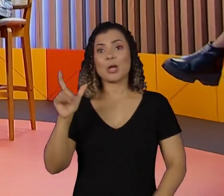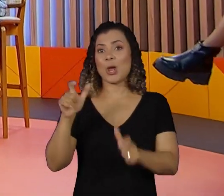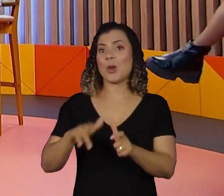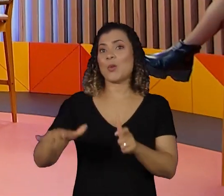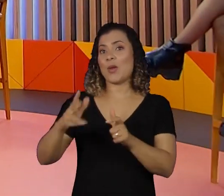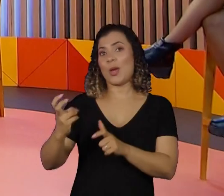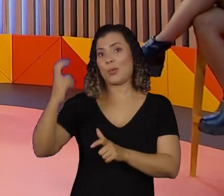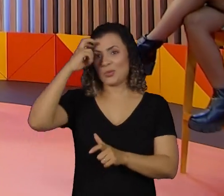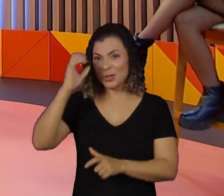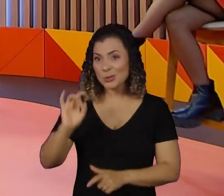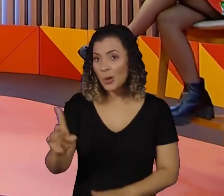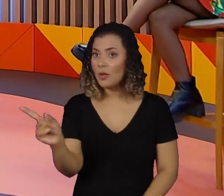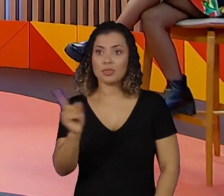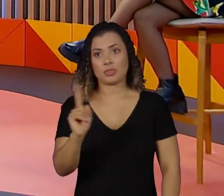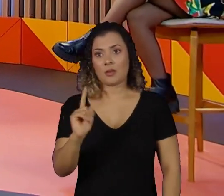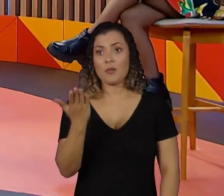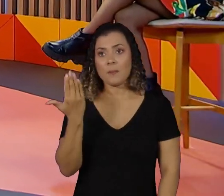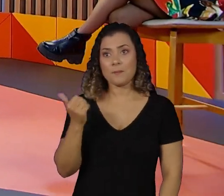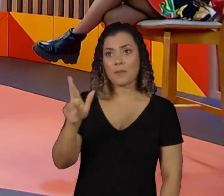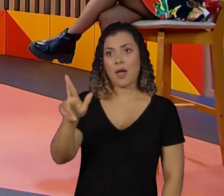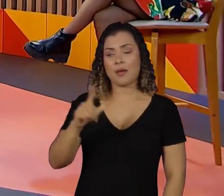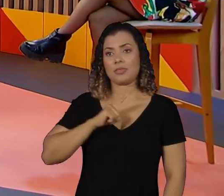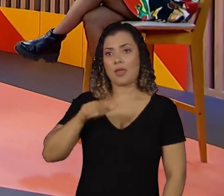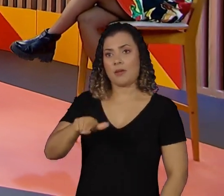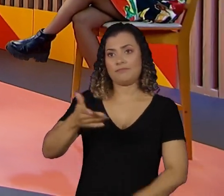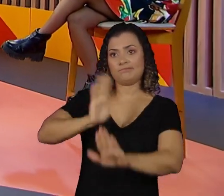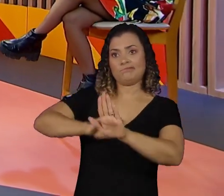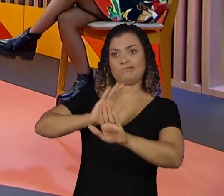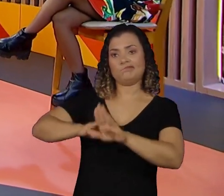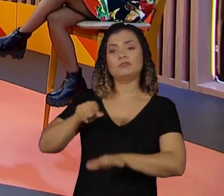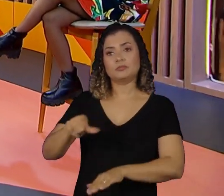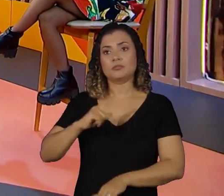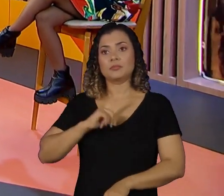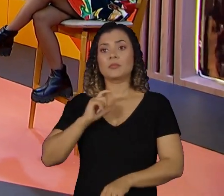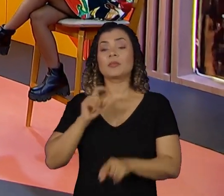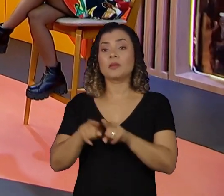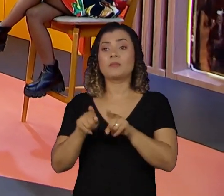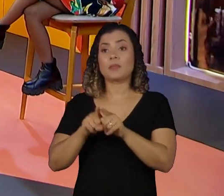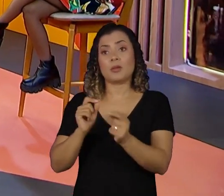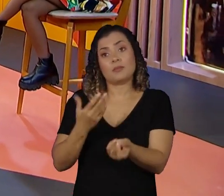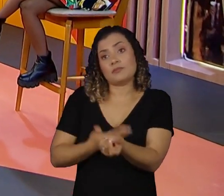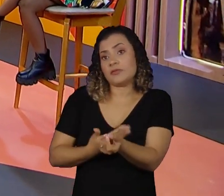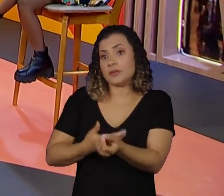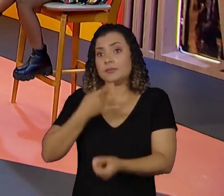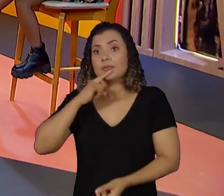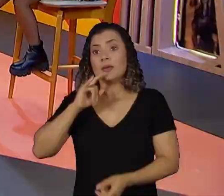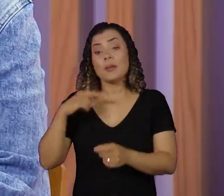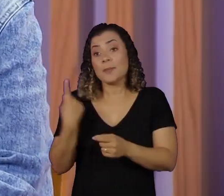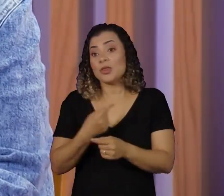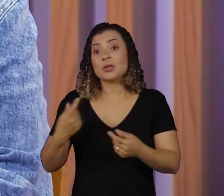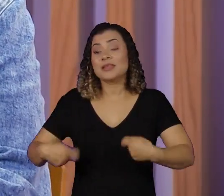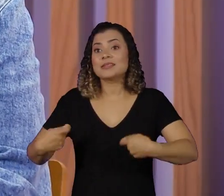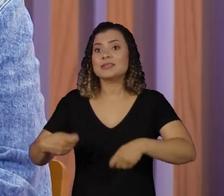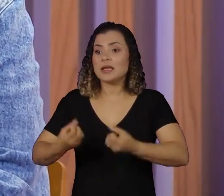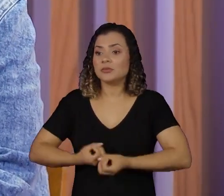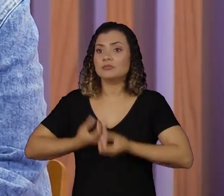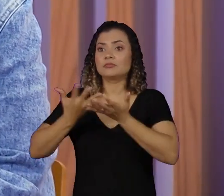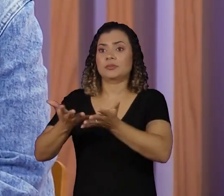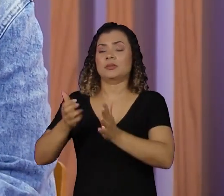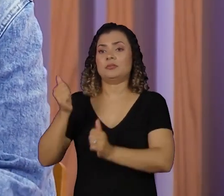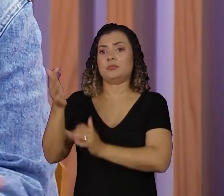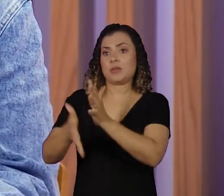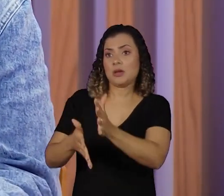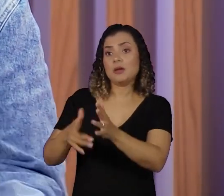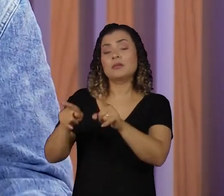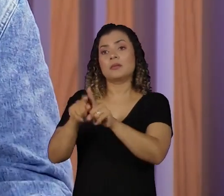espaço de cultura. O bar, ele acaba se ressignificando como espaço de cultura pela necessidade que nós temos de expressão e